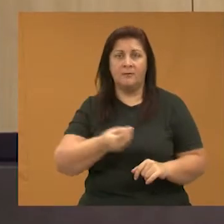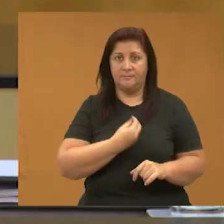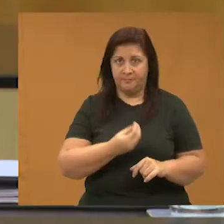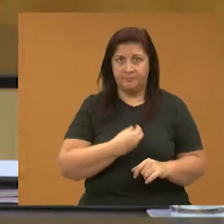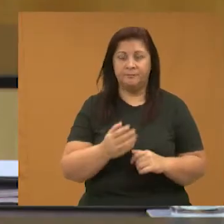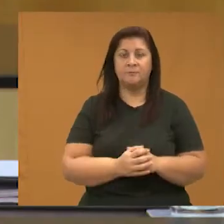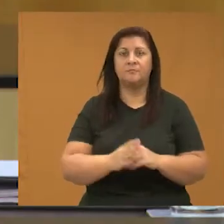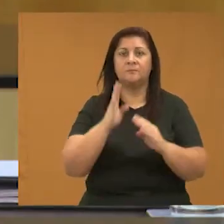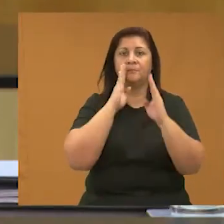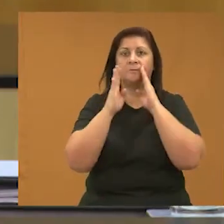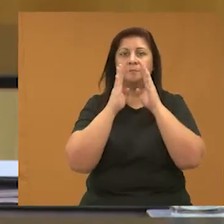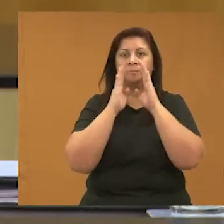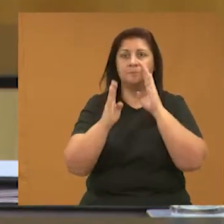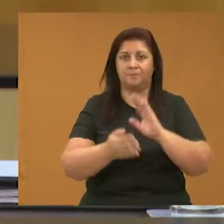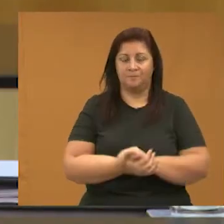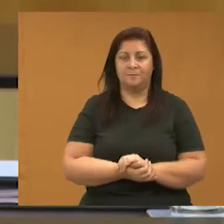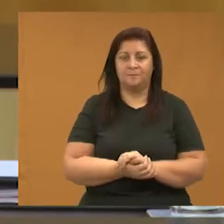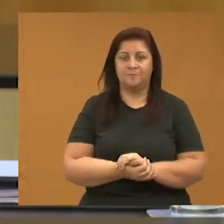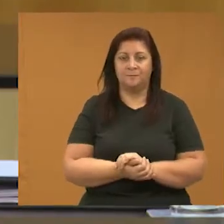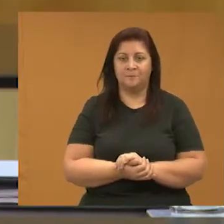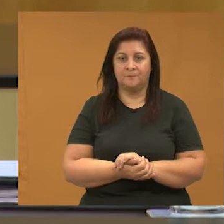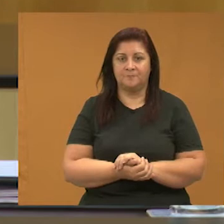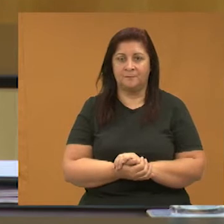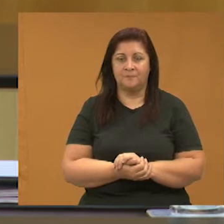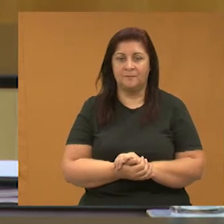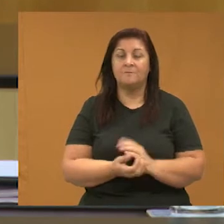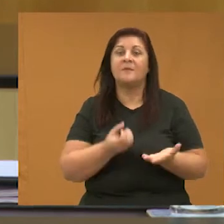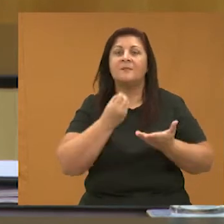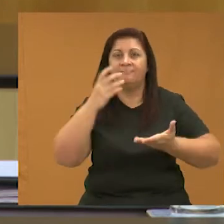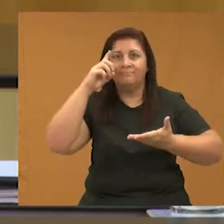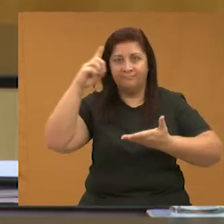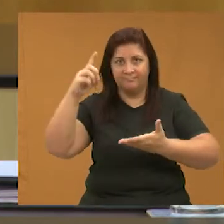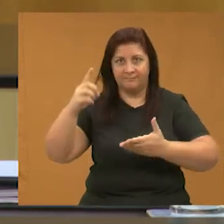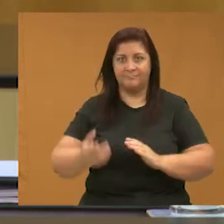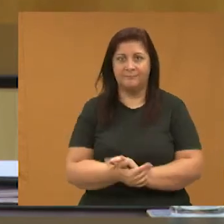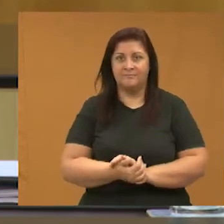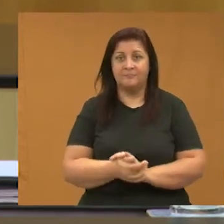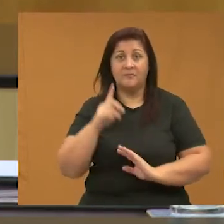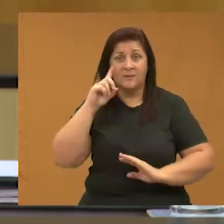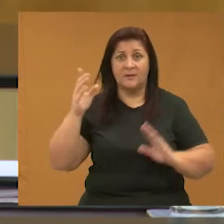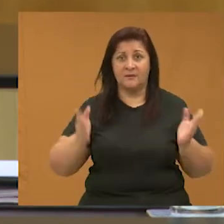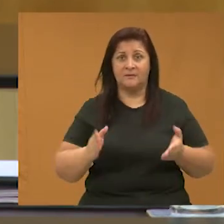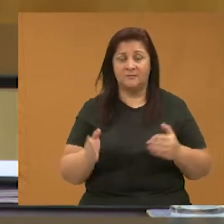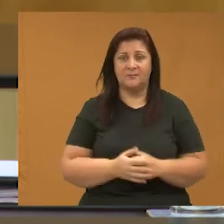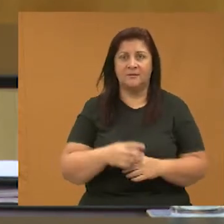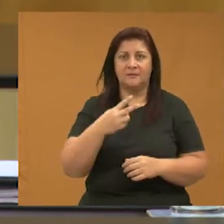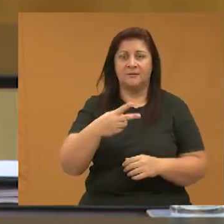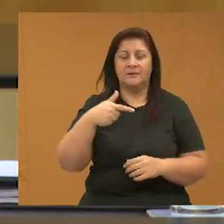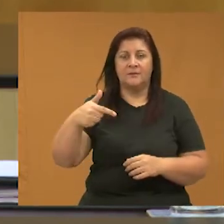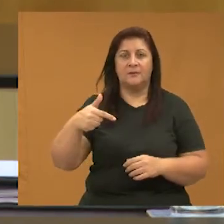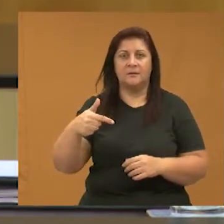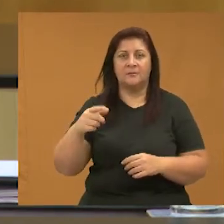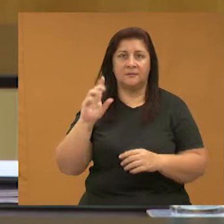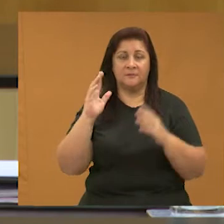vivo pela página da Câmara Municipal no Facebook, bom dia. Na presente data de 27 de fevereiro,